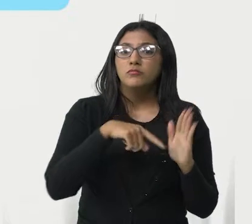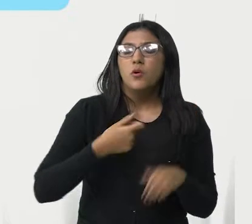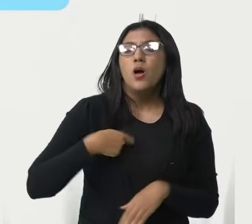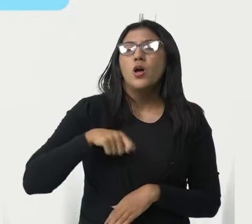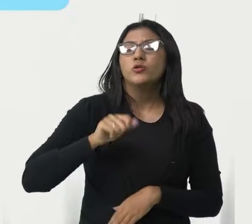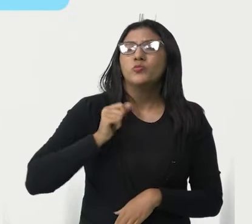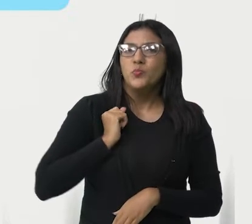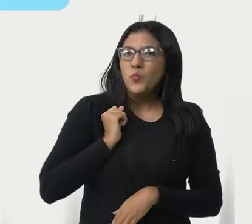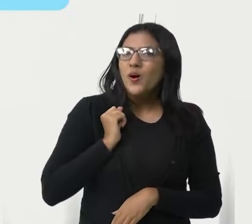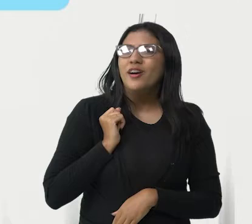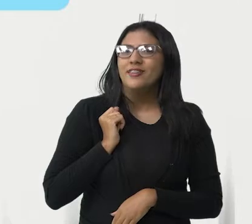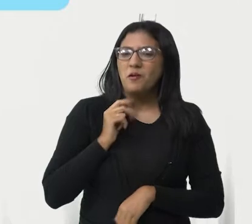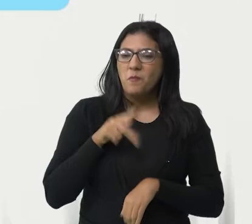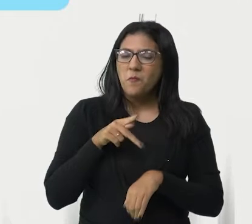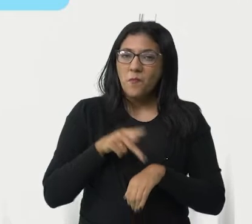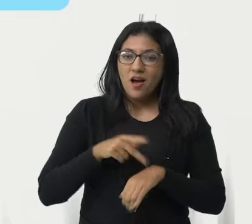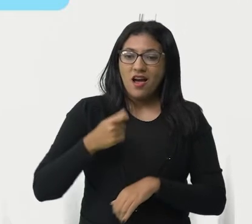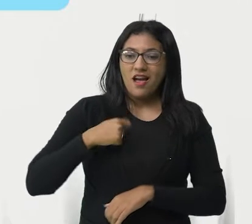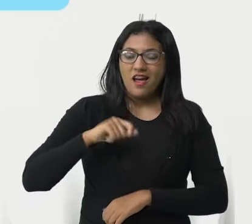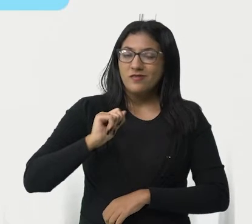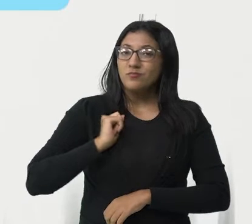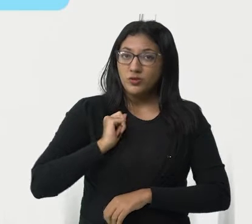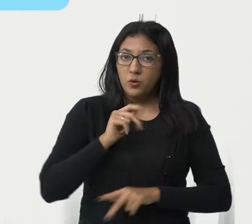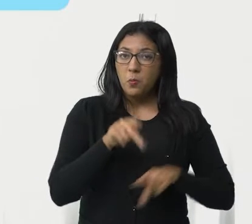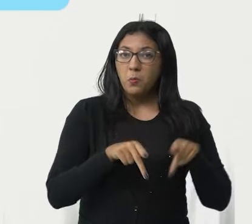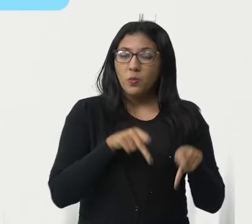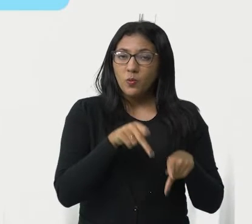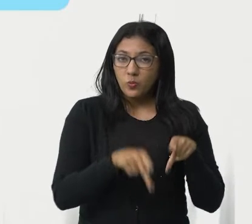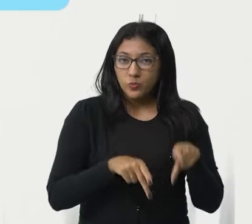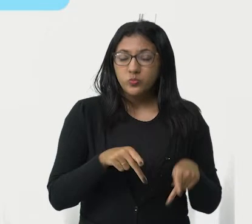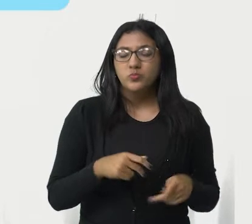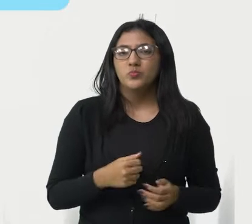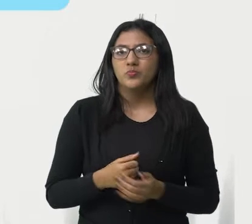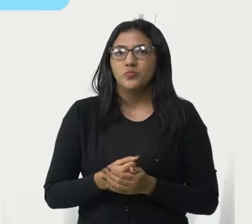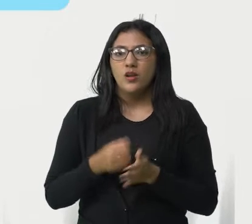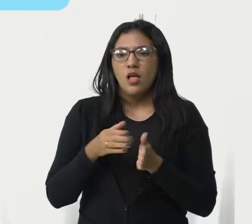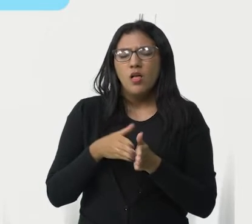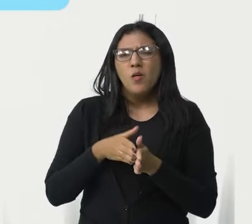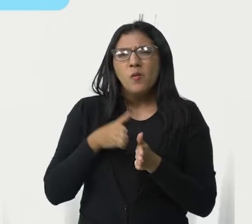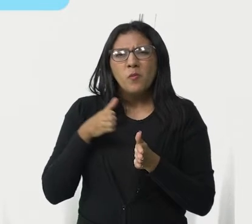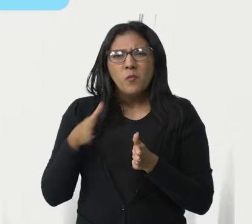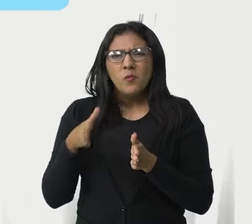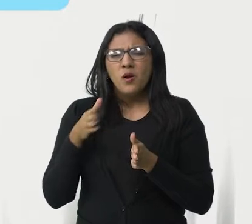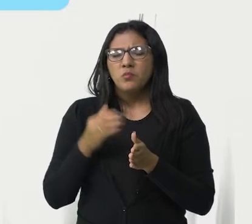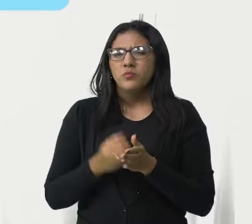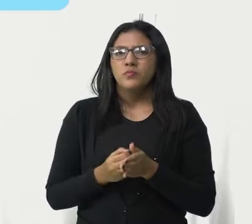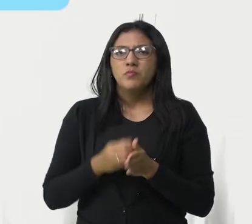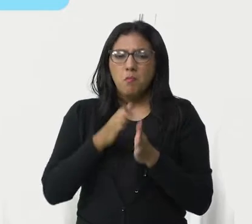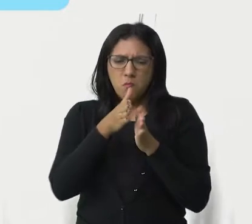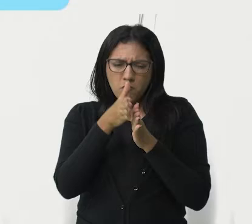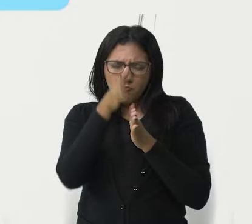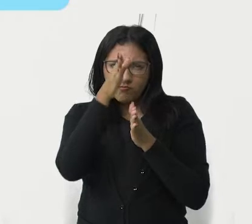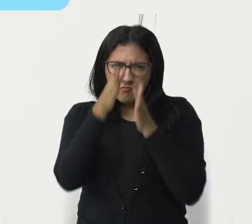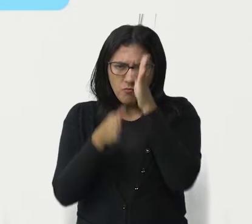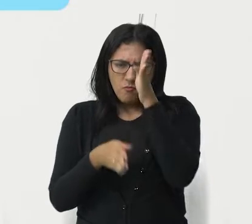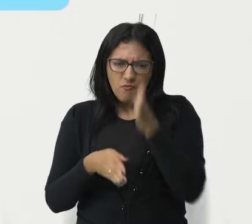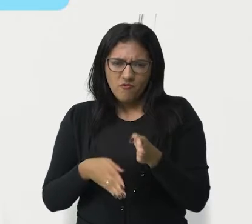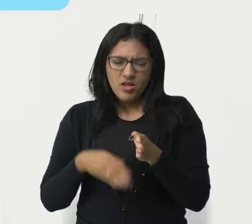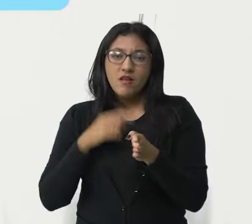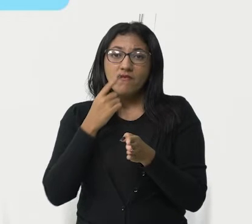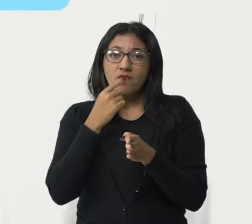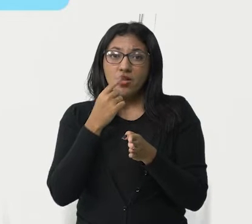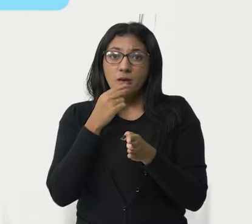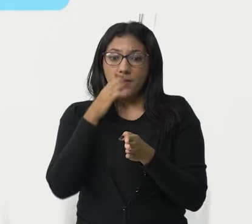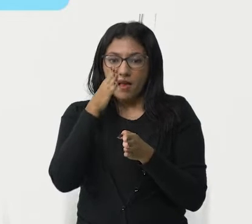espanhola, pertencia aos espanhóis, enquanto a partir da linha imaginária vermelha que vocês observam, que é a linha